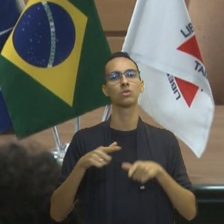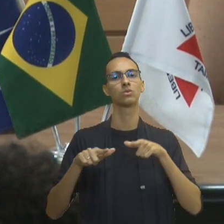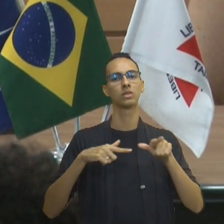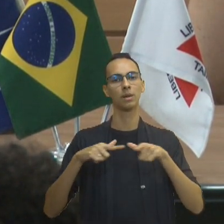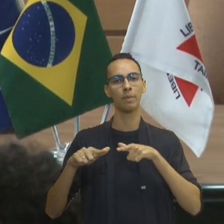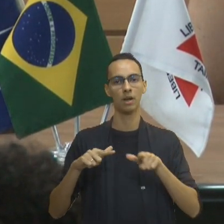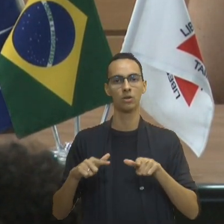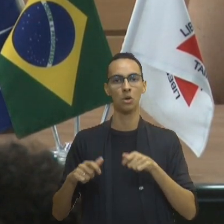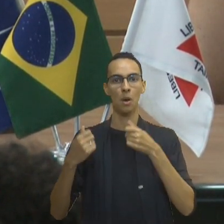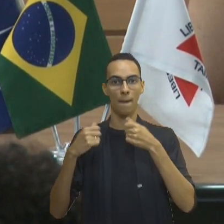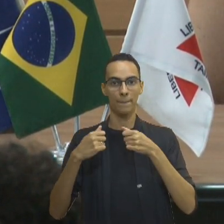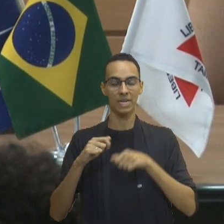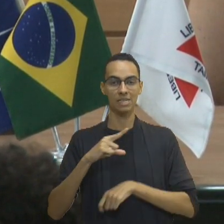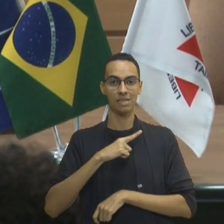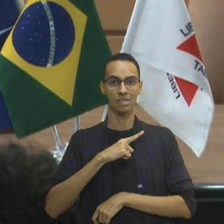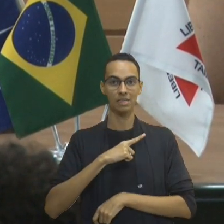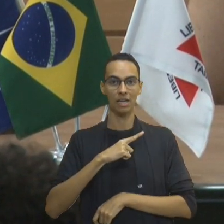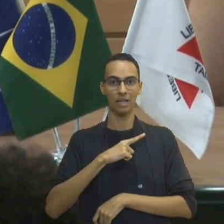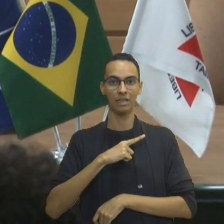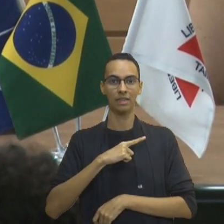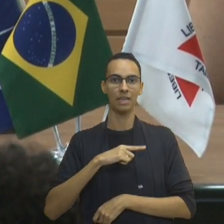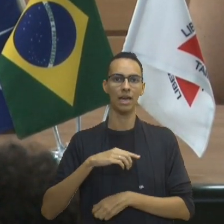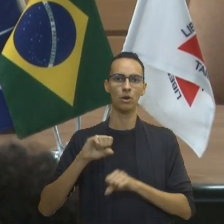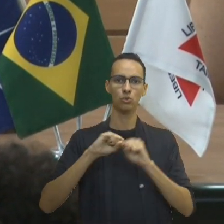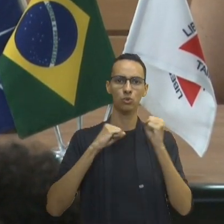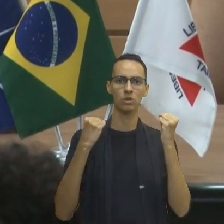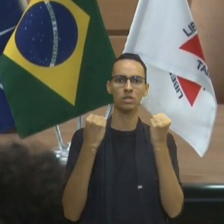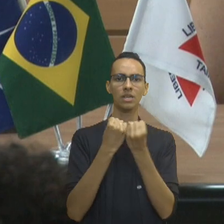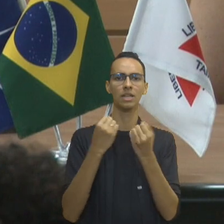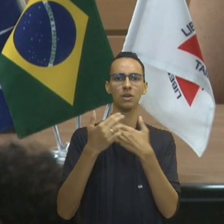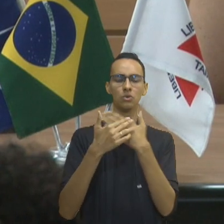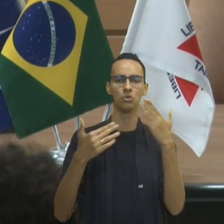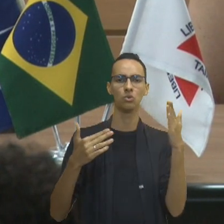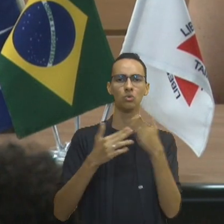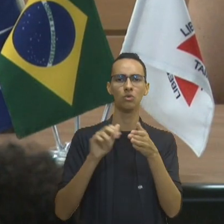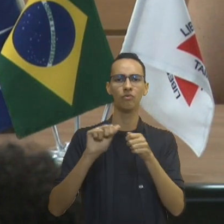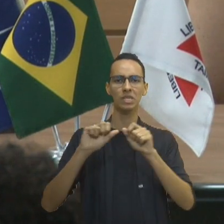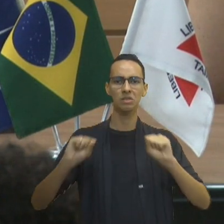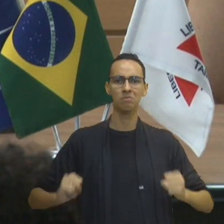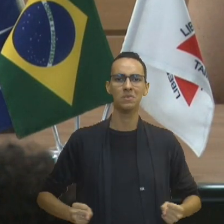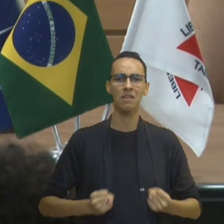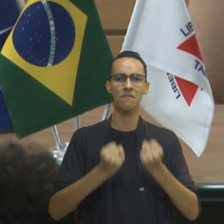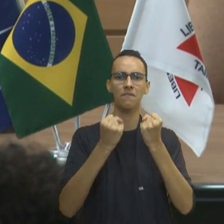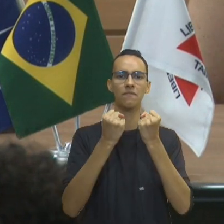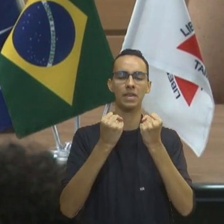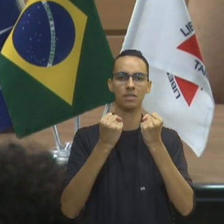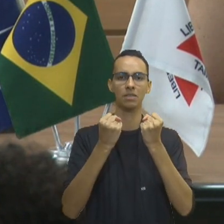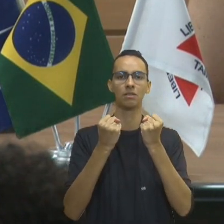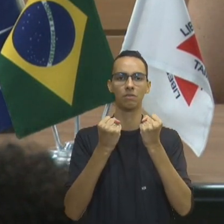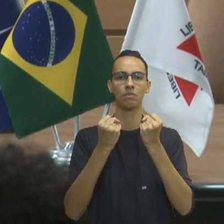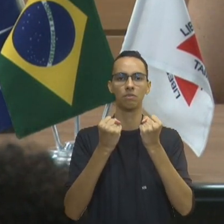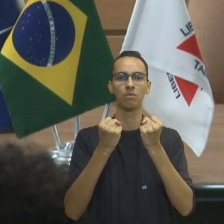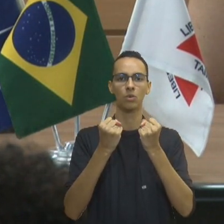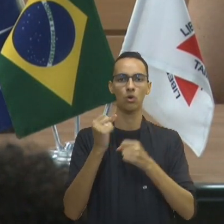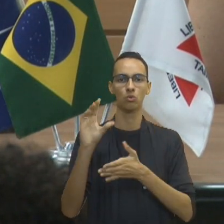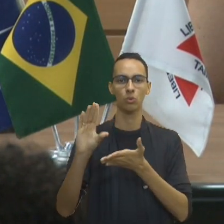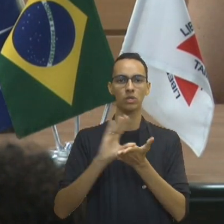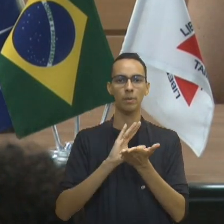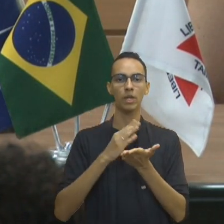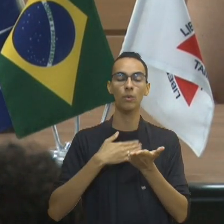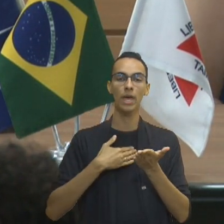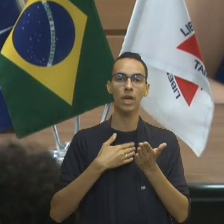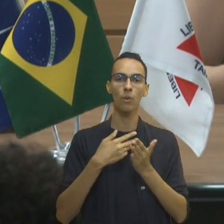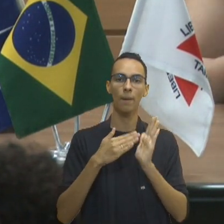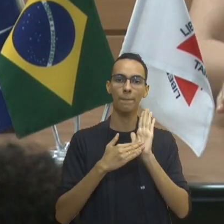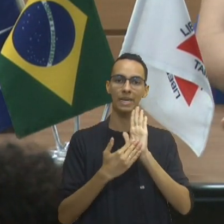sensibilidade da sociedade brasileira como um todo de fazer uma defesa do orçamento das universidades. Eu apresentei rapidamente,